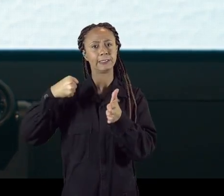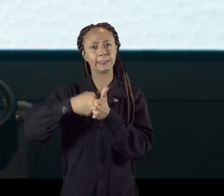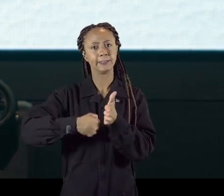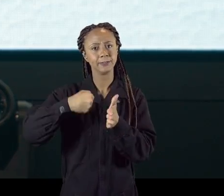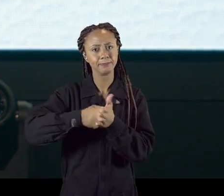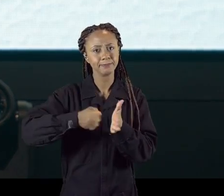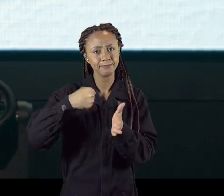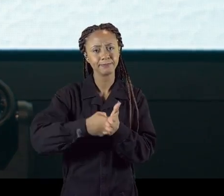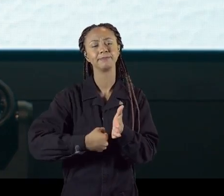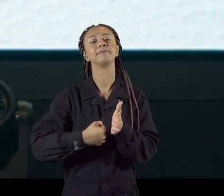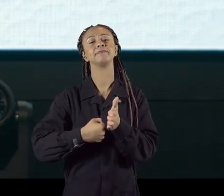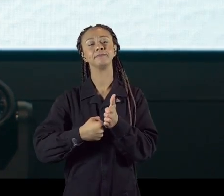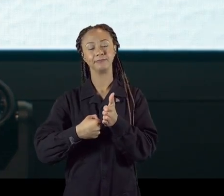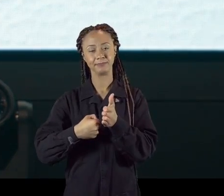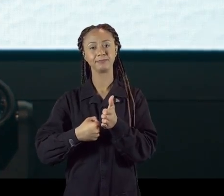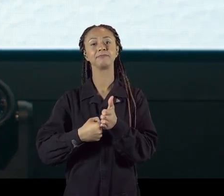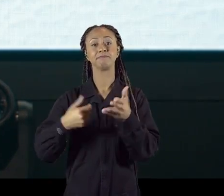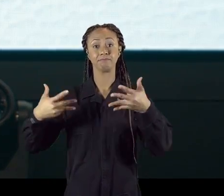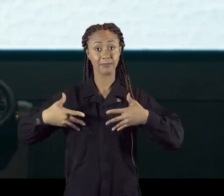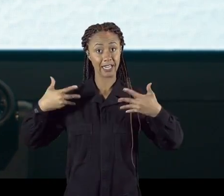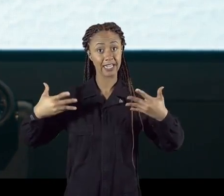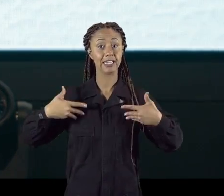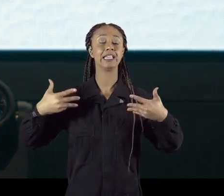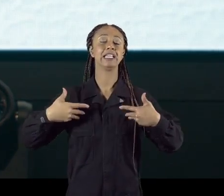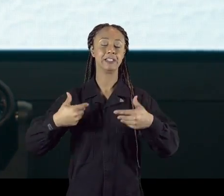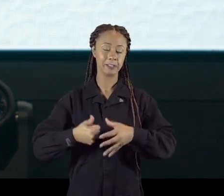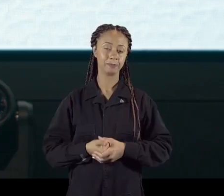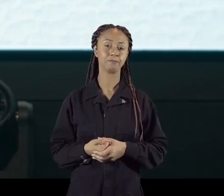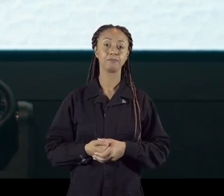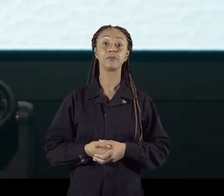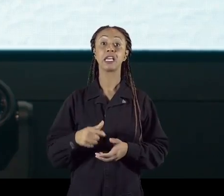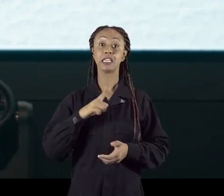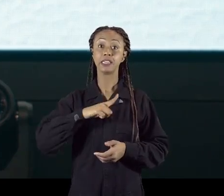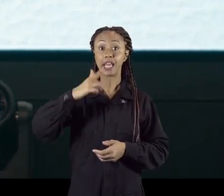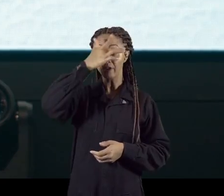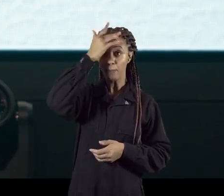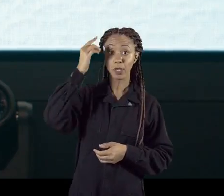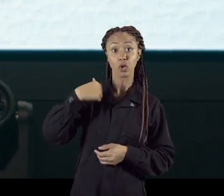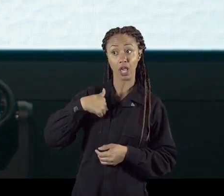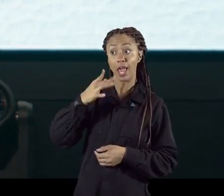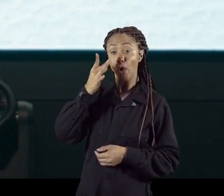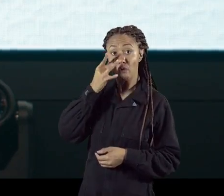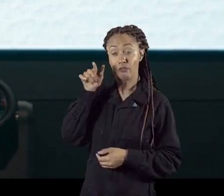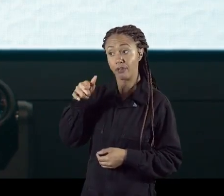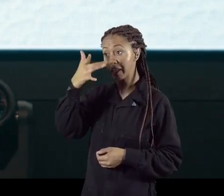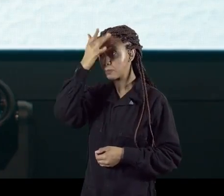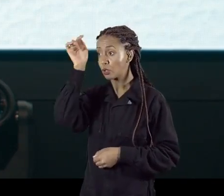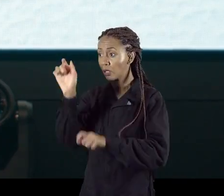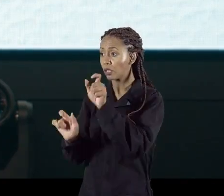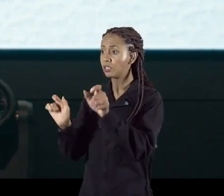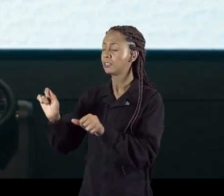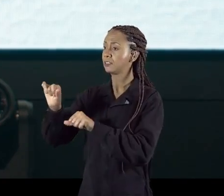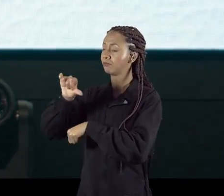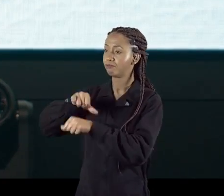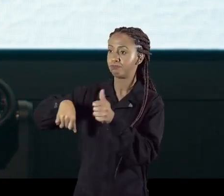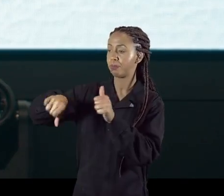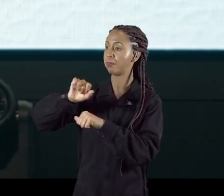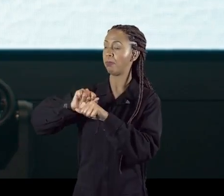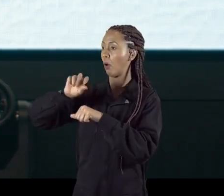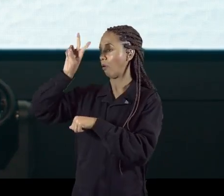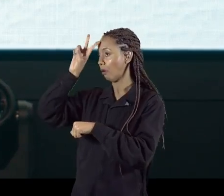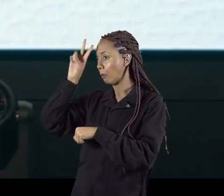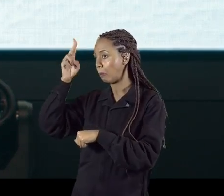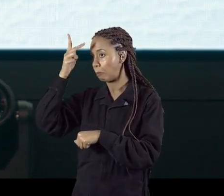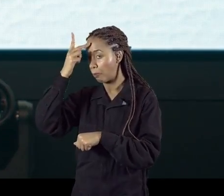eu vi pessoas nascerem de novo eu vi pessoas serem curadas e eu vi